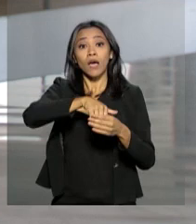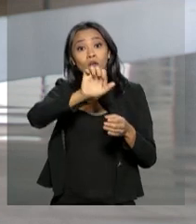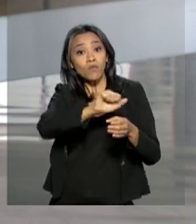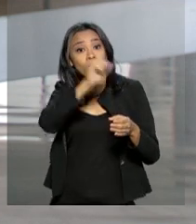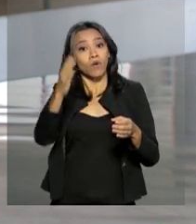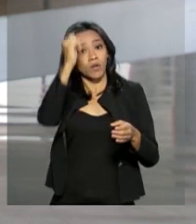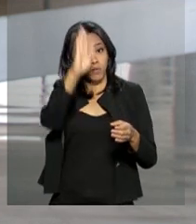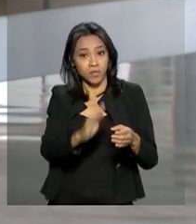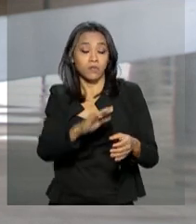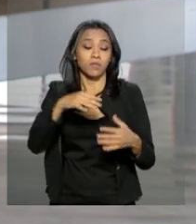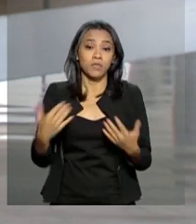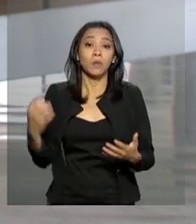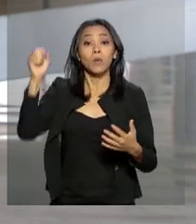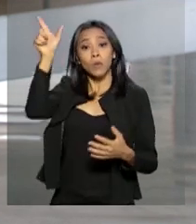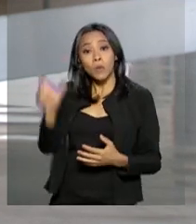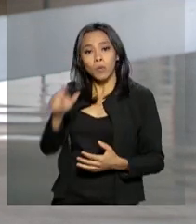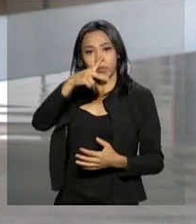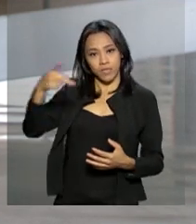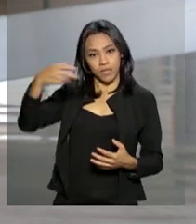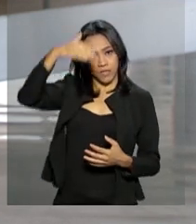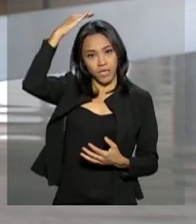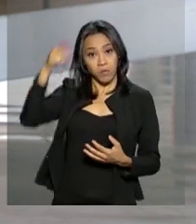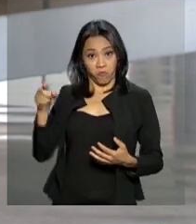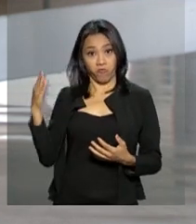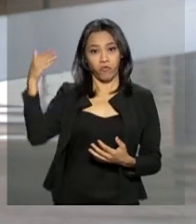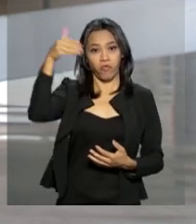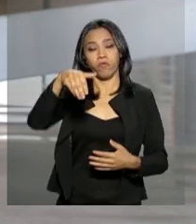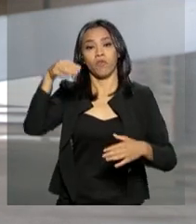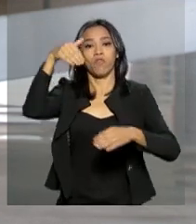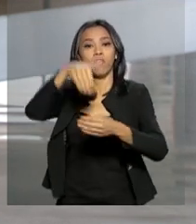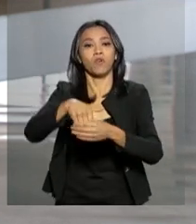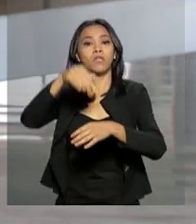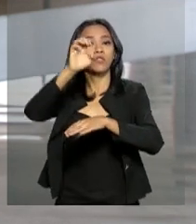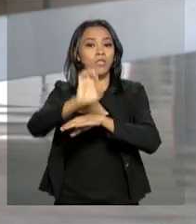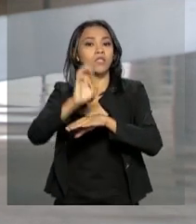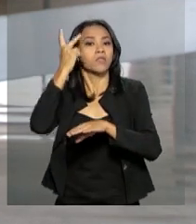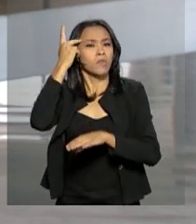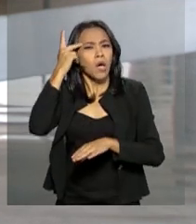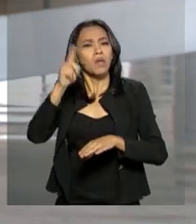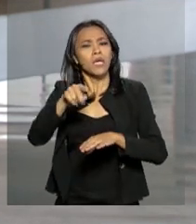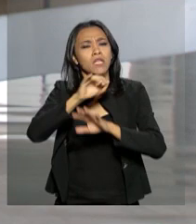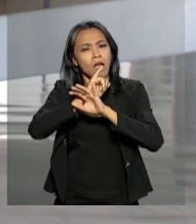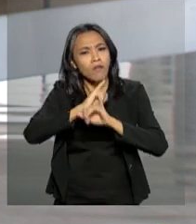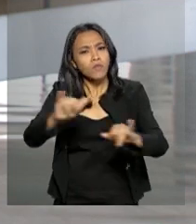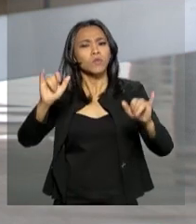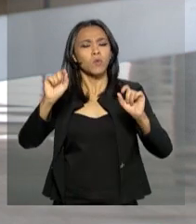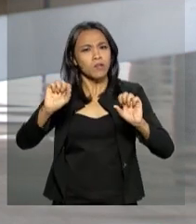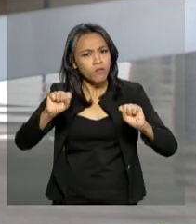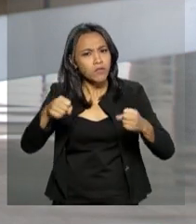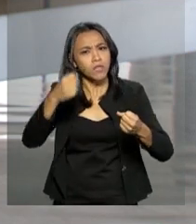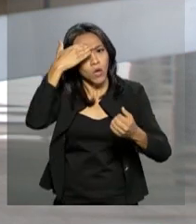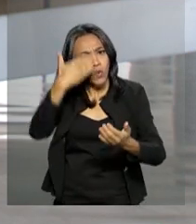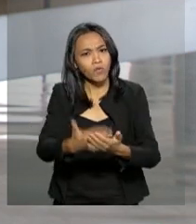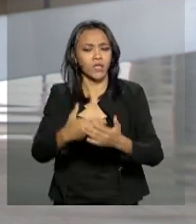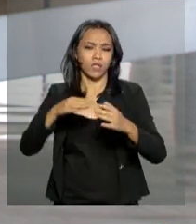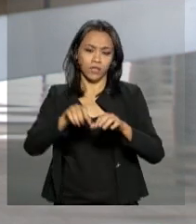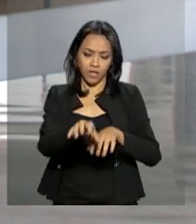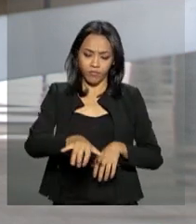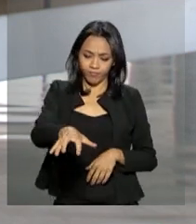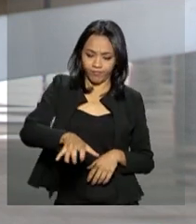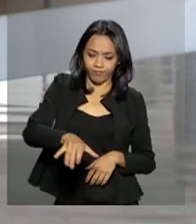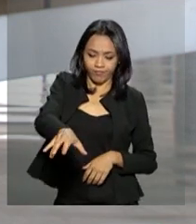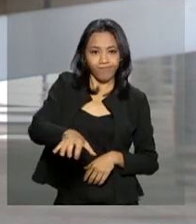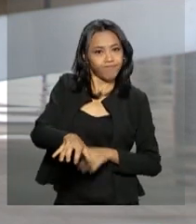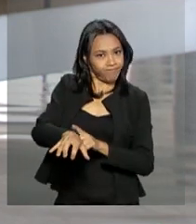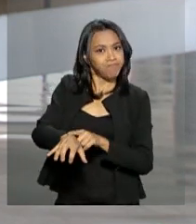michel temer ao votar no domingo em são paulo reforçou a confiança no resultado das urnas eletrônicas e